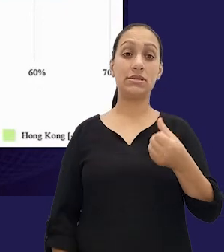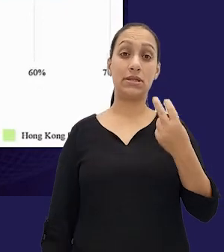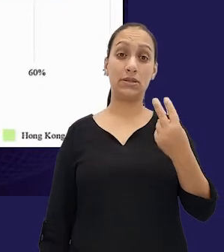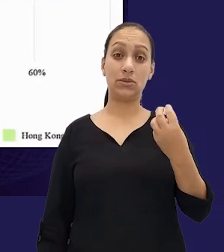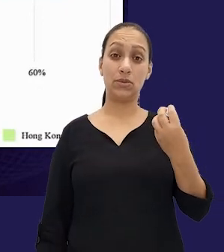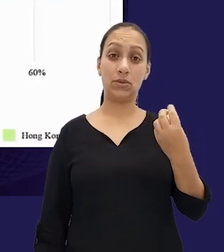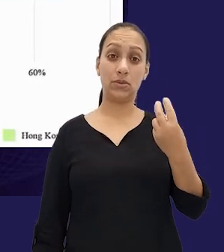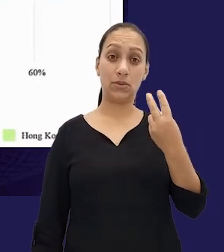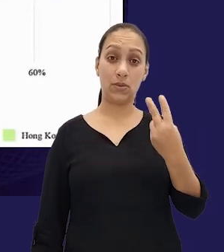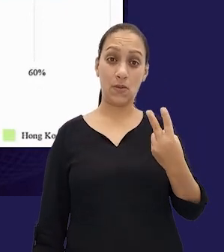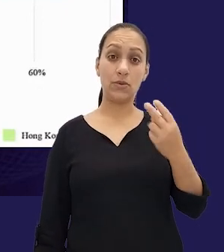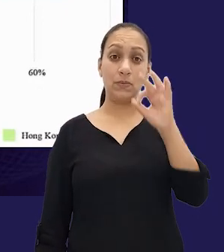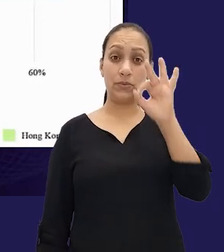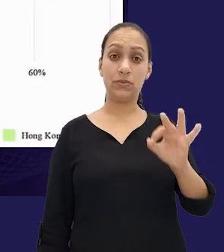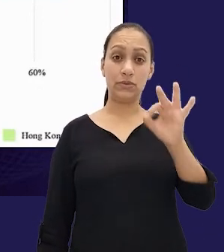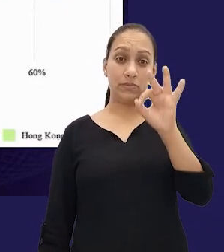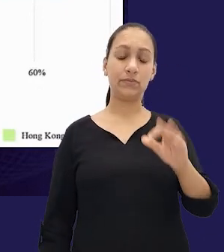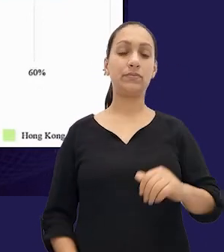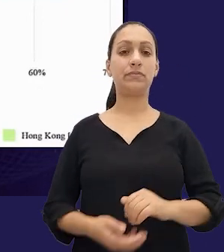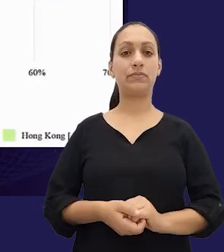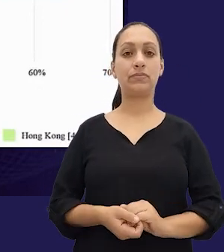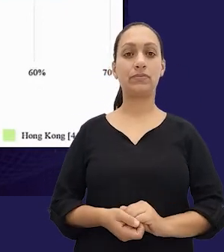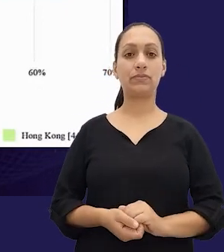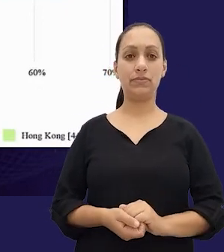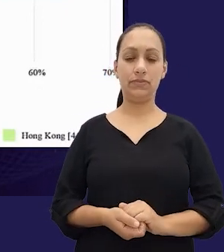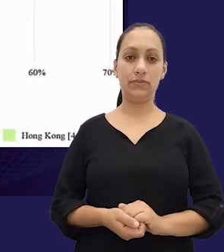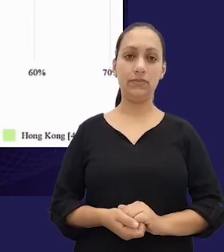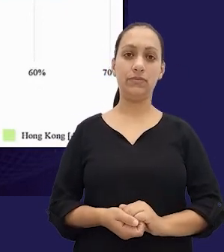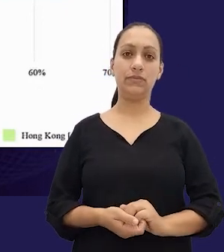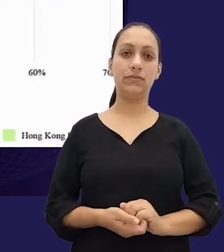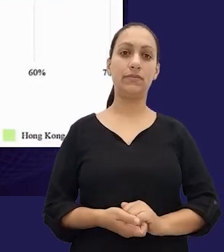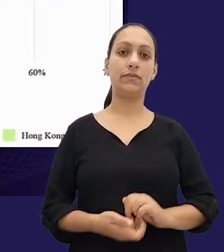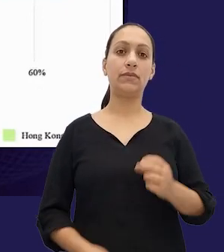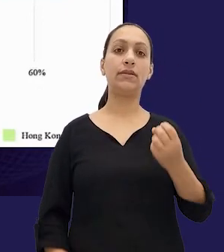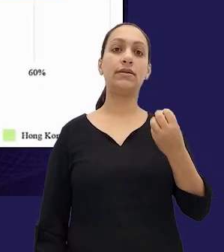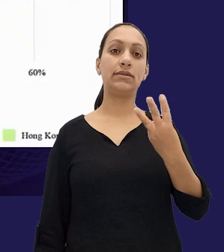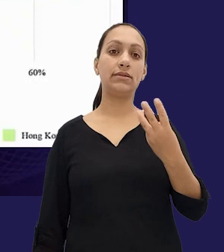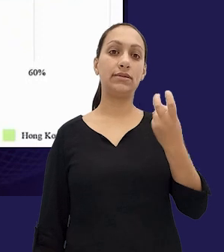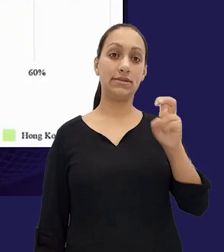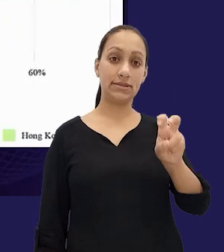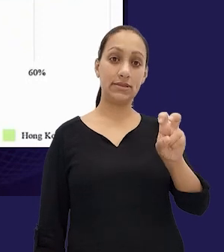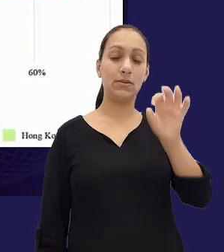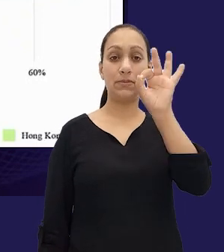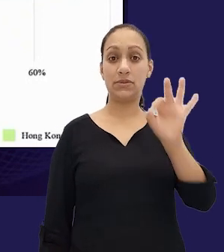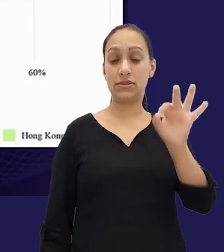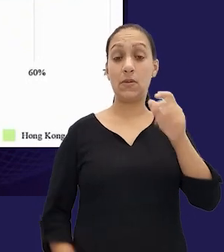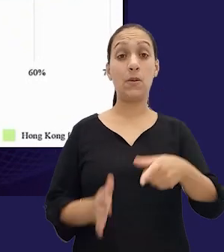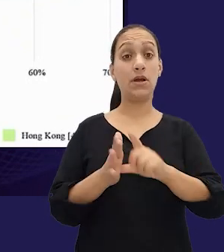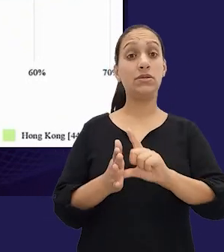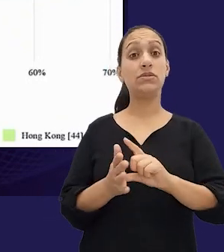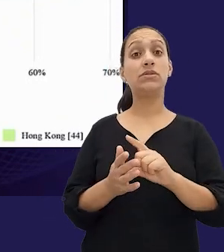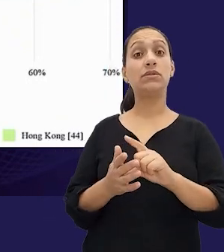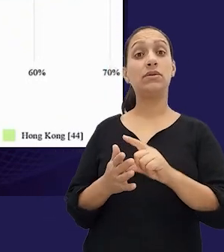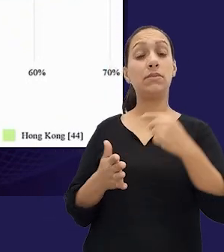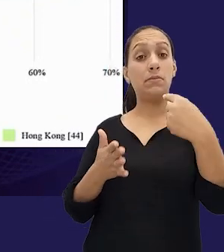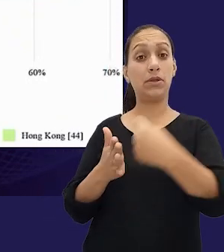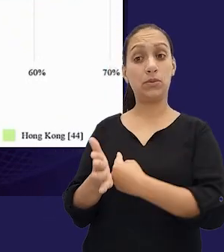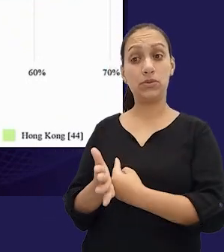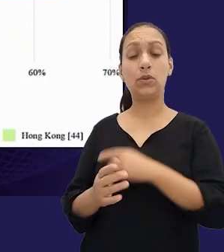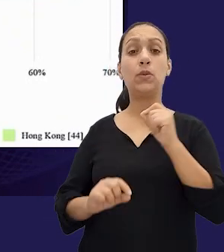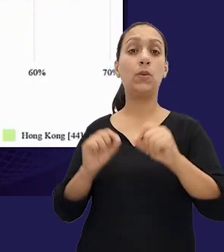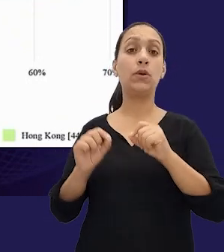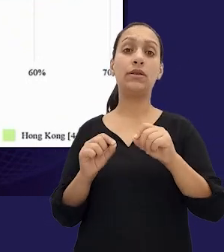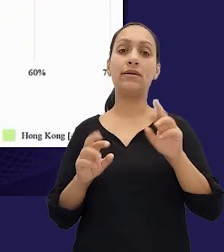62%, as quinolonas, 35%. Antes que alguém me pergunte qual é a diferença de quinolona